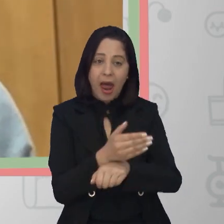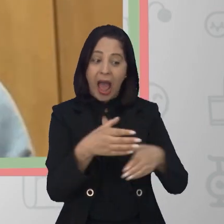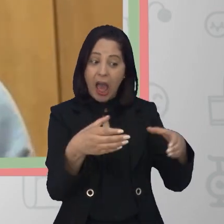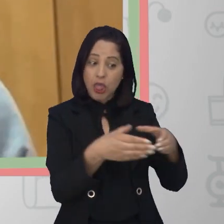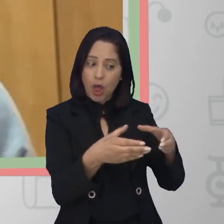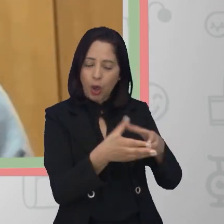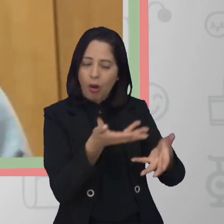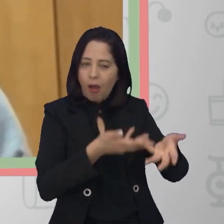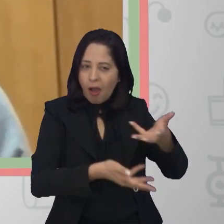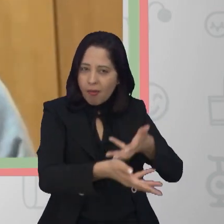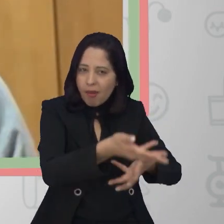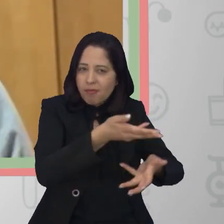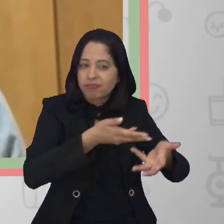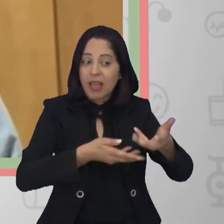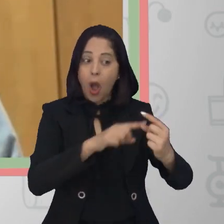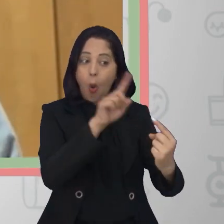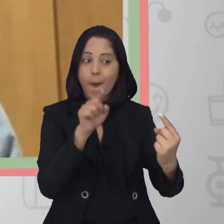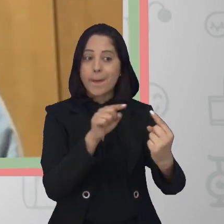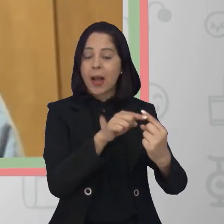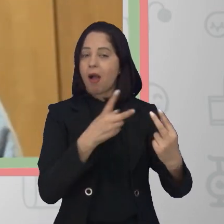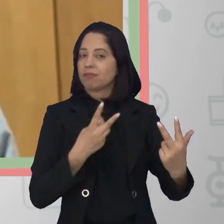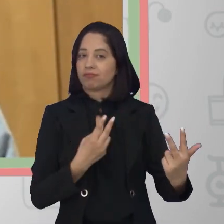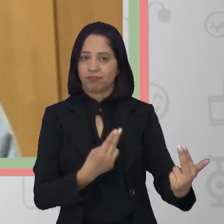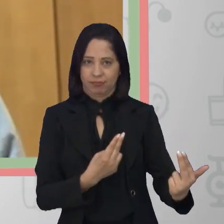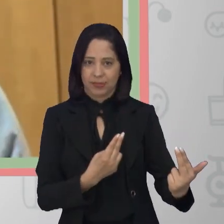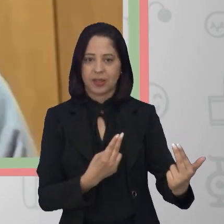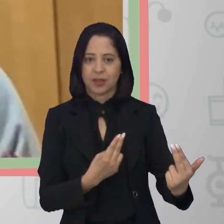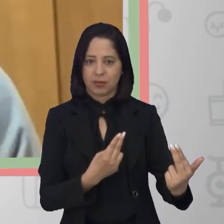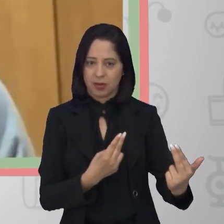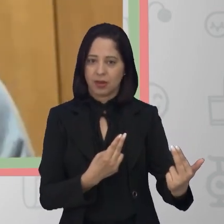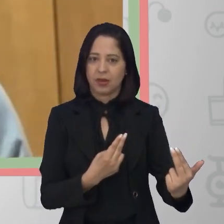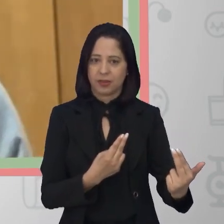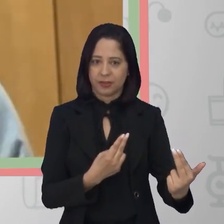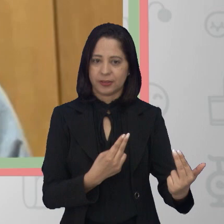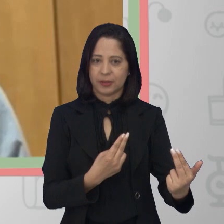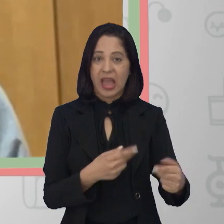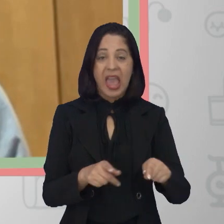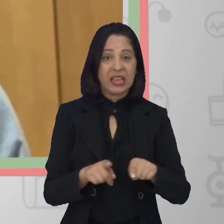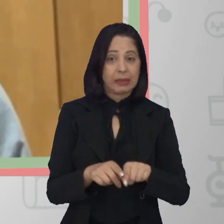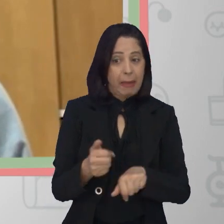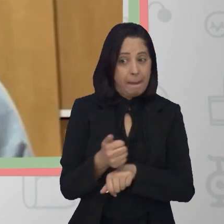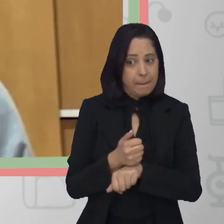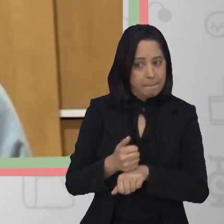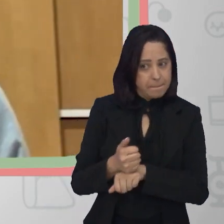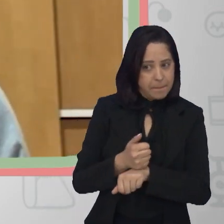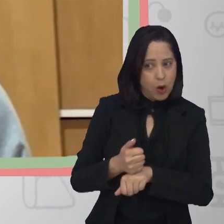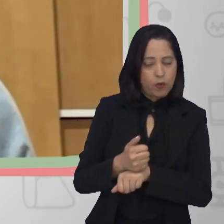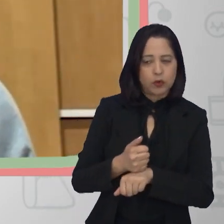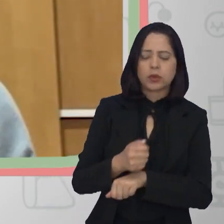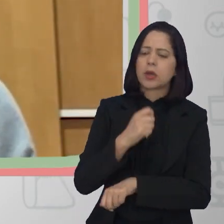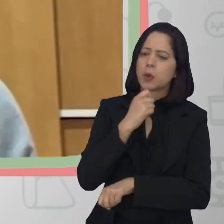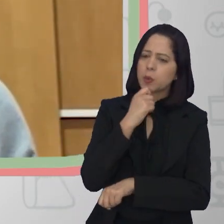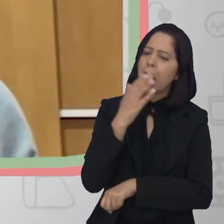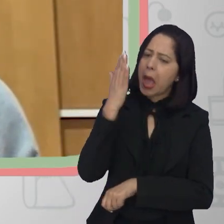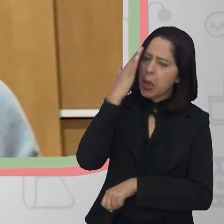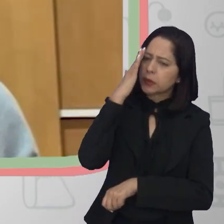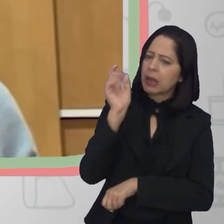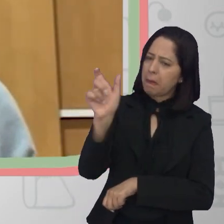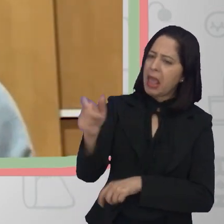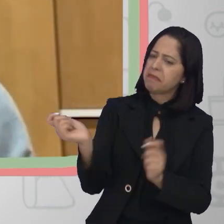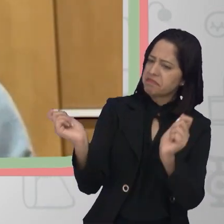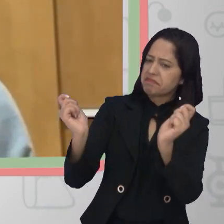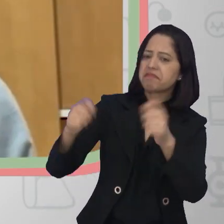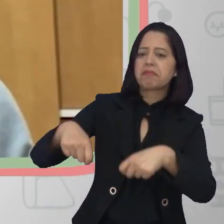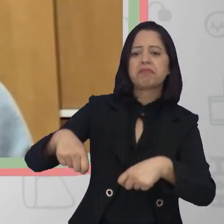com o mesmo propósito, através de estímulos de profissionais que sabem que aquele aluno tem